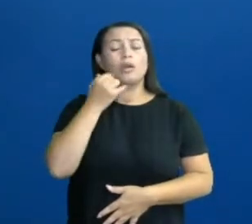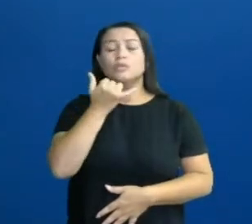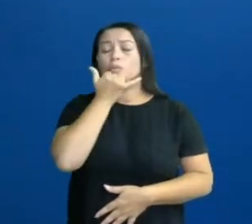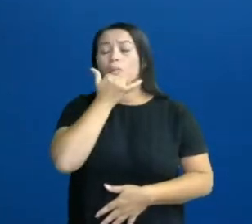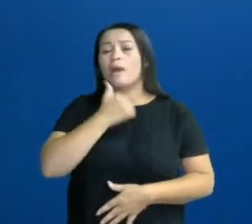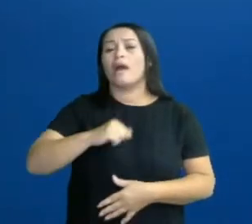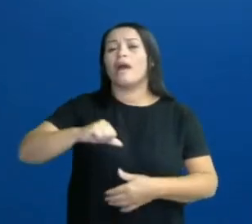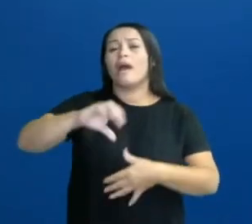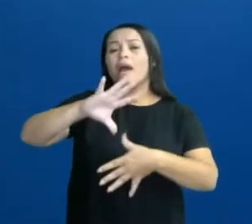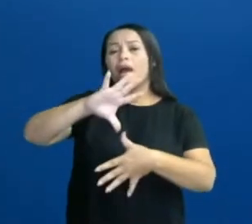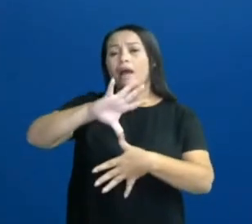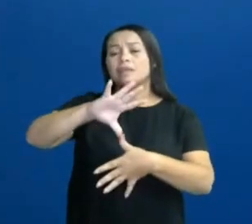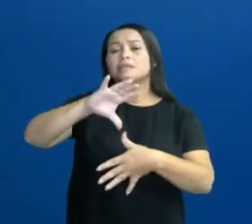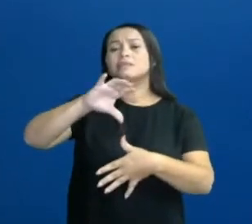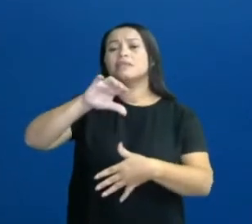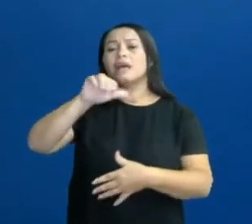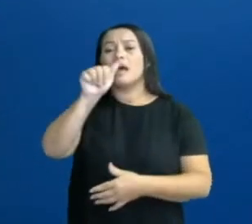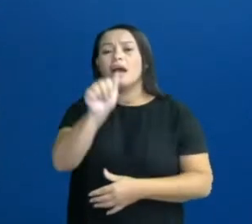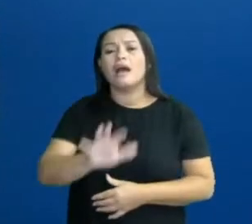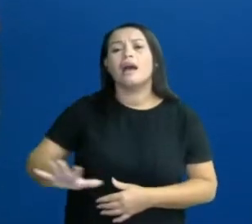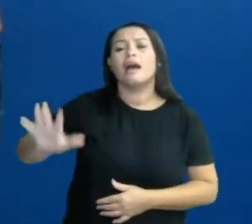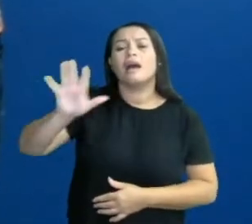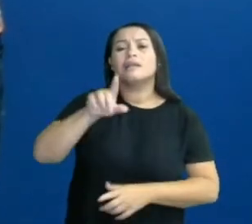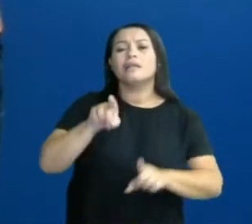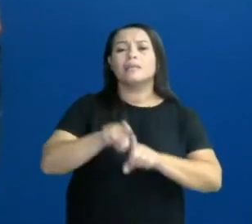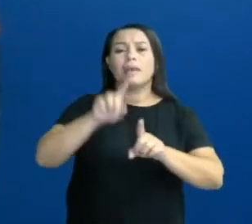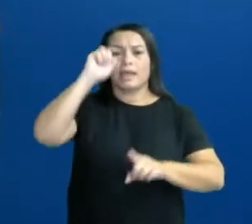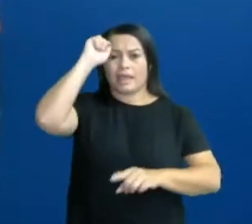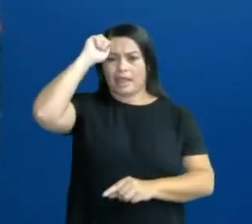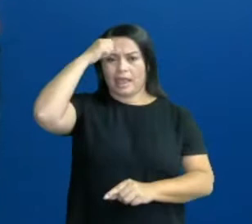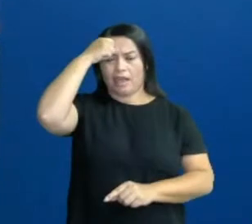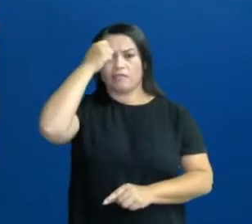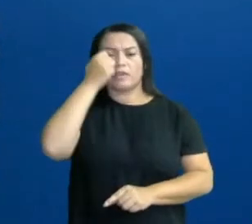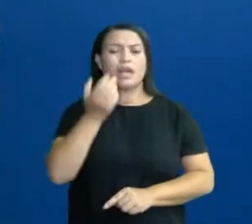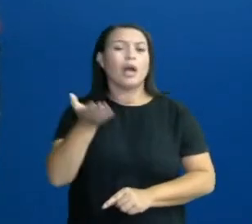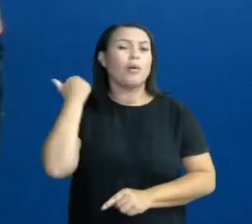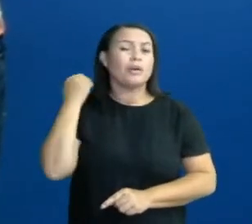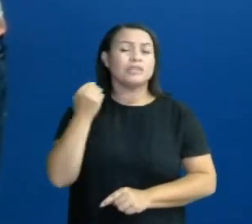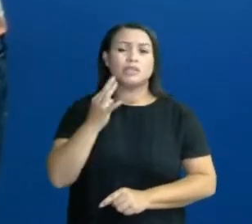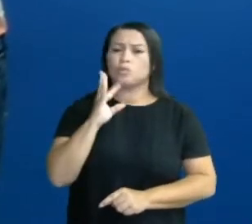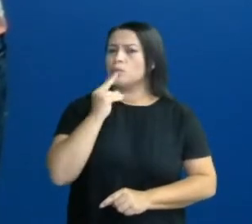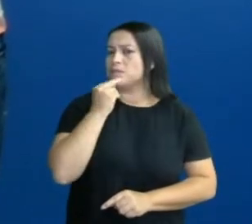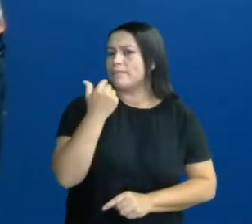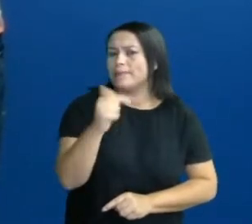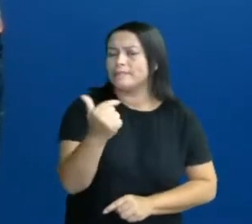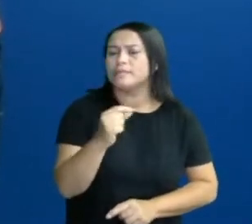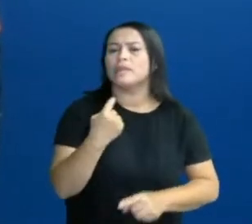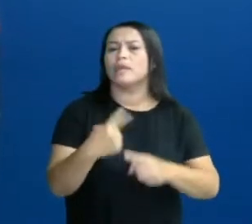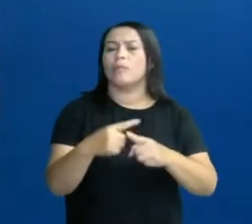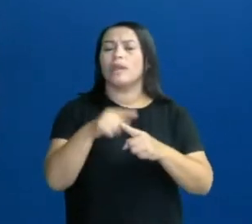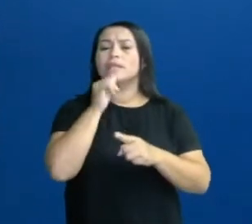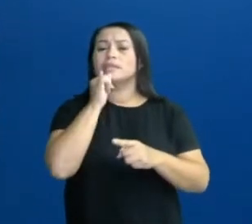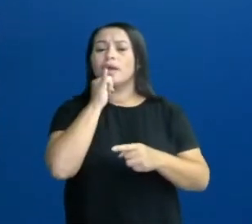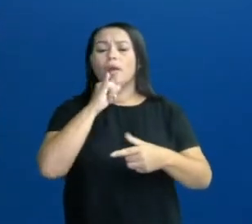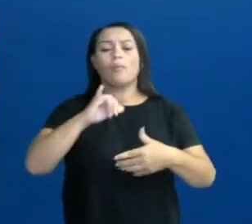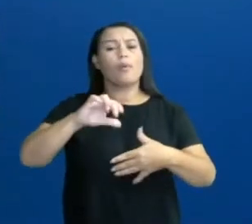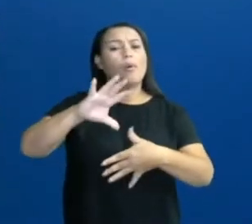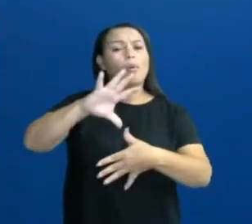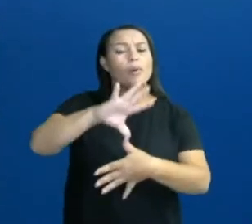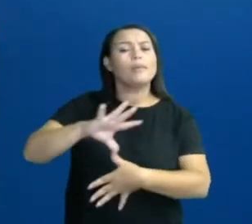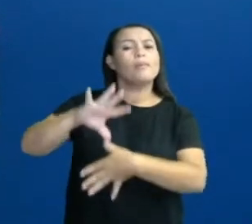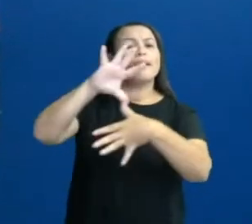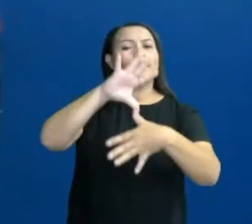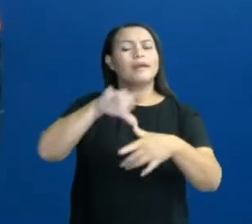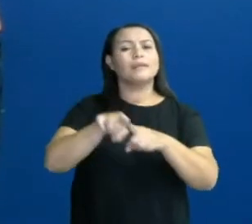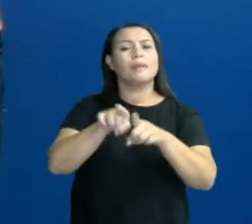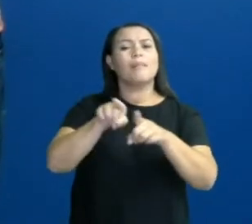foi produzido num contexto da Europa. Então, assim, não se tinha conhecimento na época, né, por exemplo, do continente americano, da